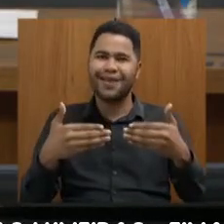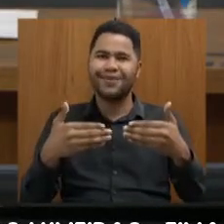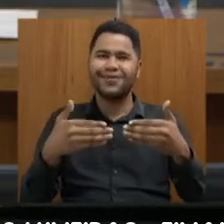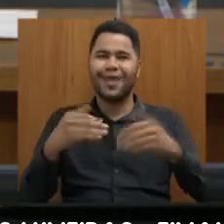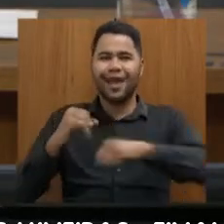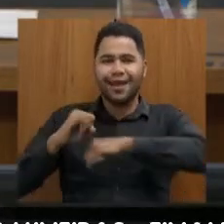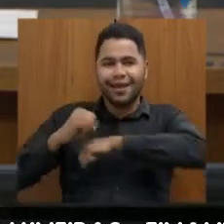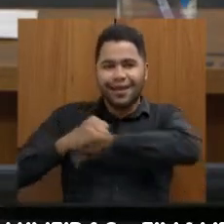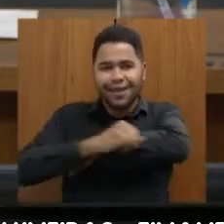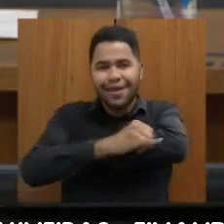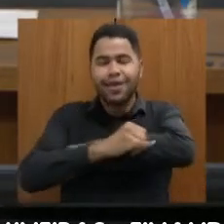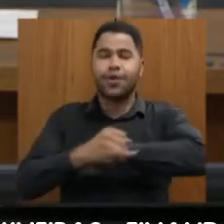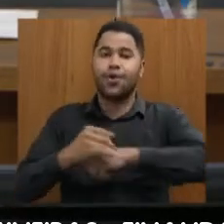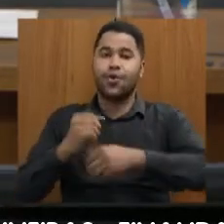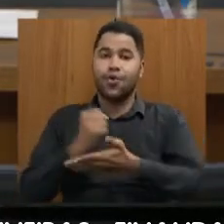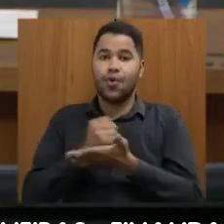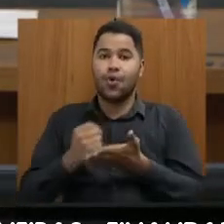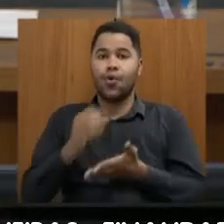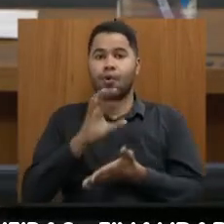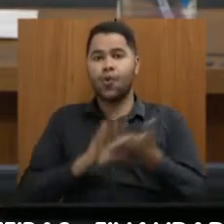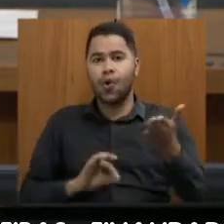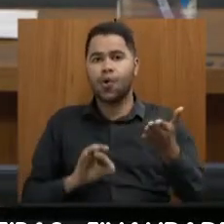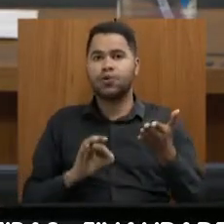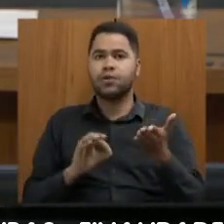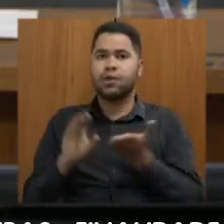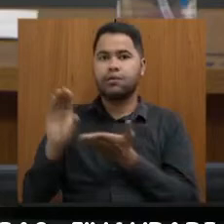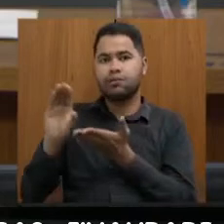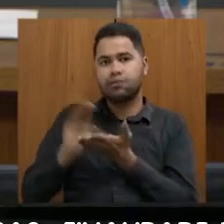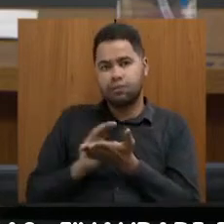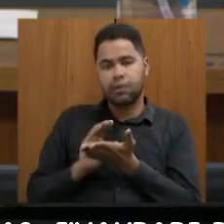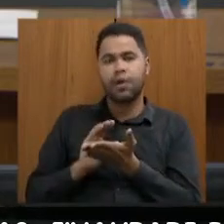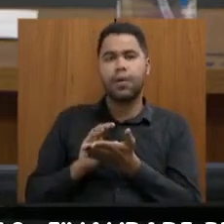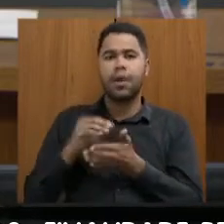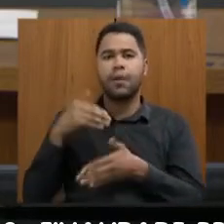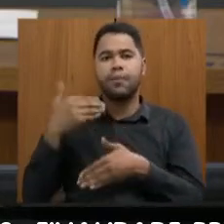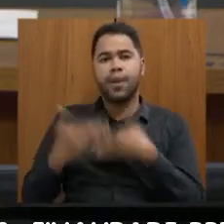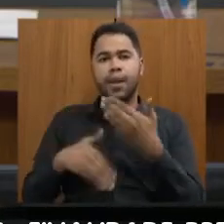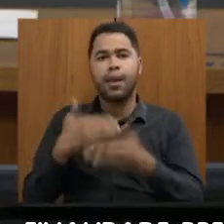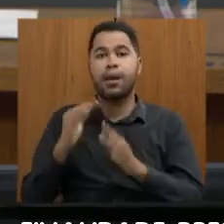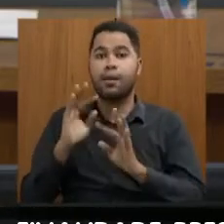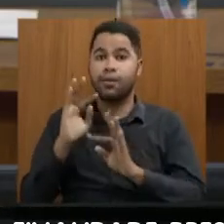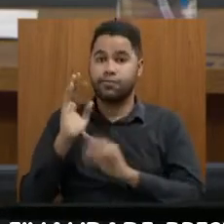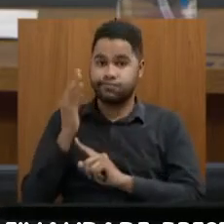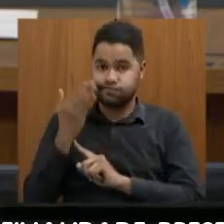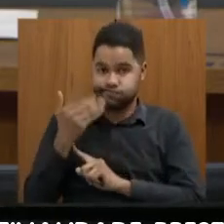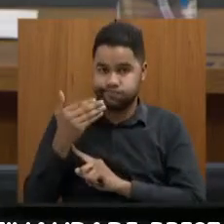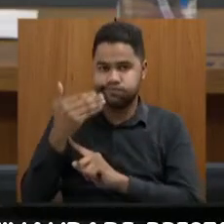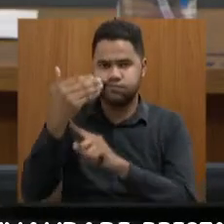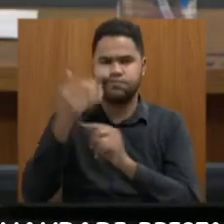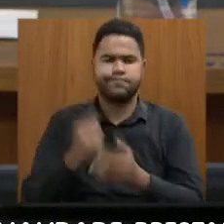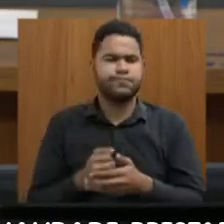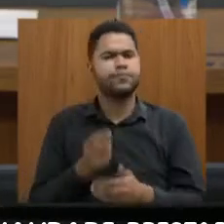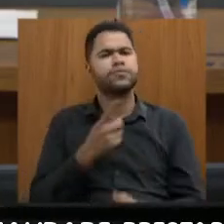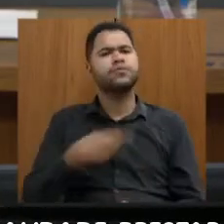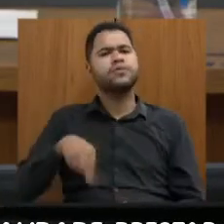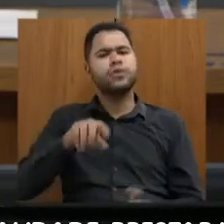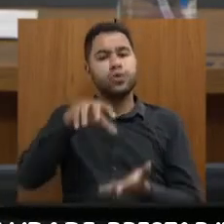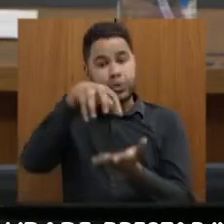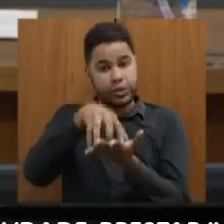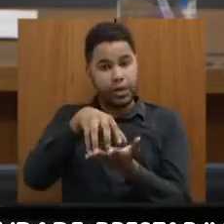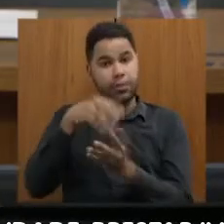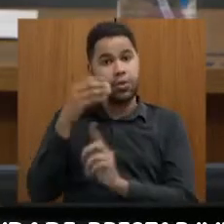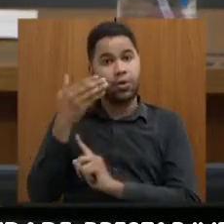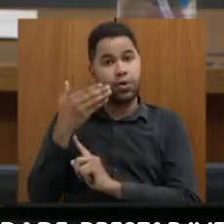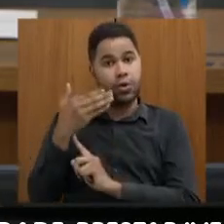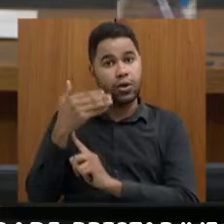Esses contratos tem um uma verba para desenvolvimento tecnológico horas e nós temos um centro tecnológico